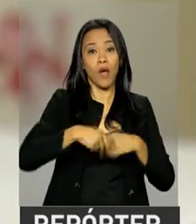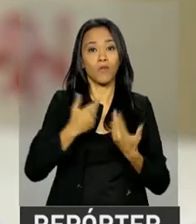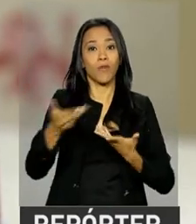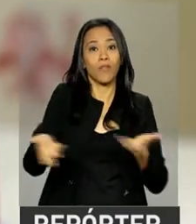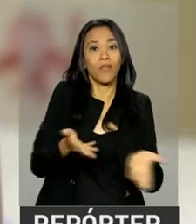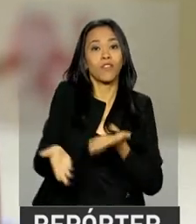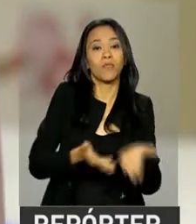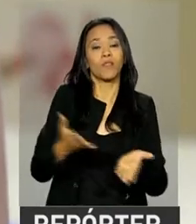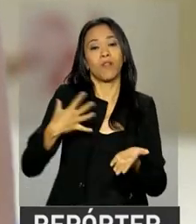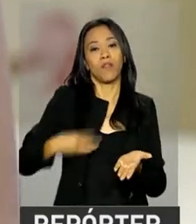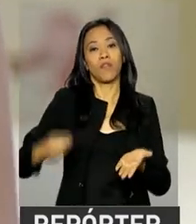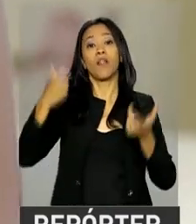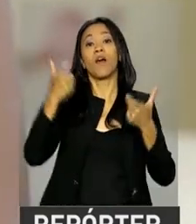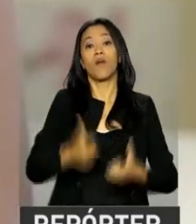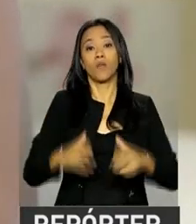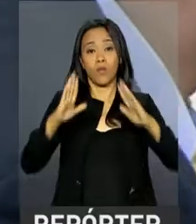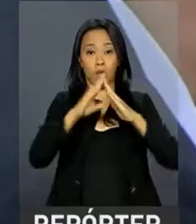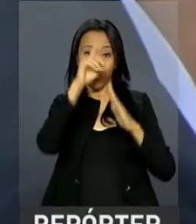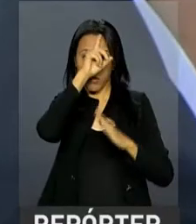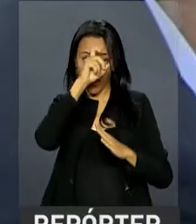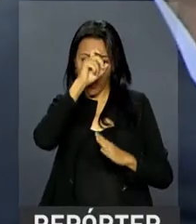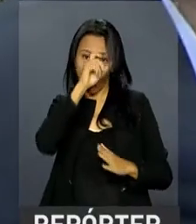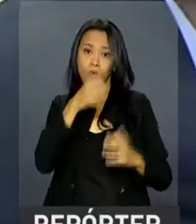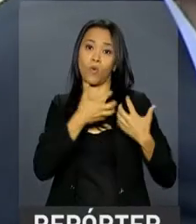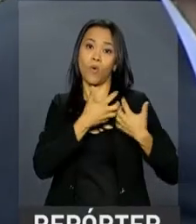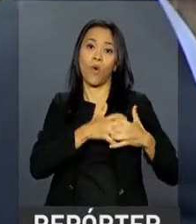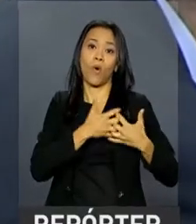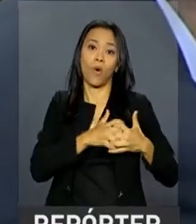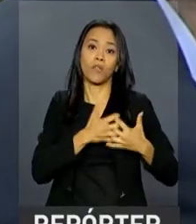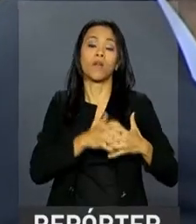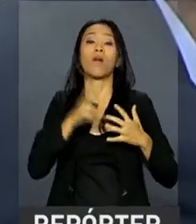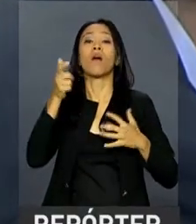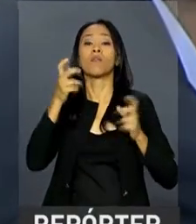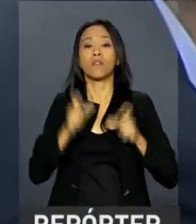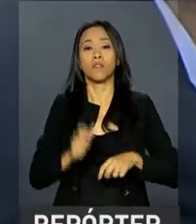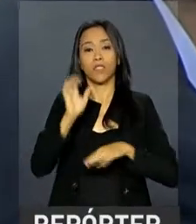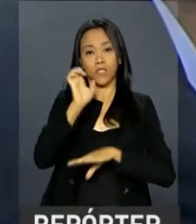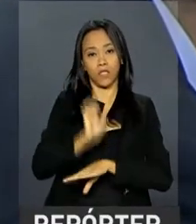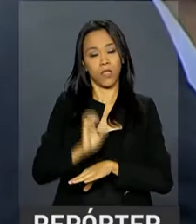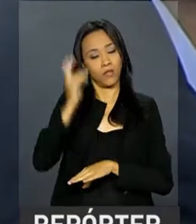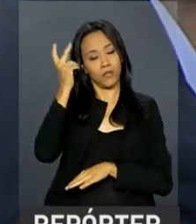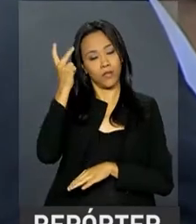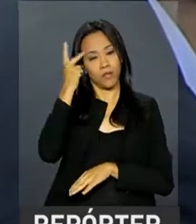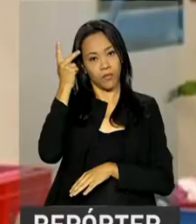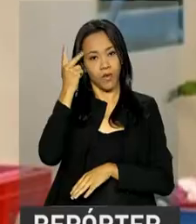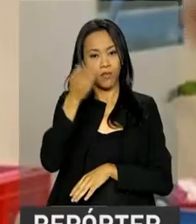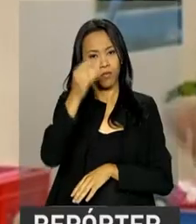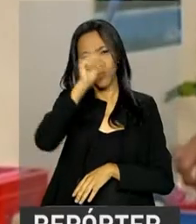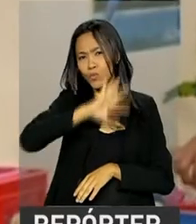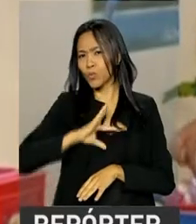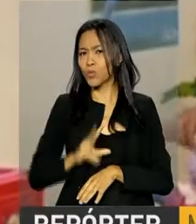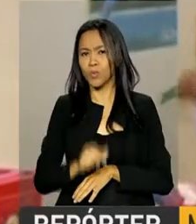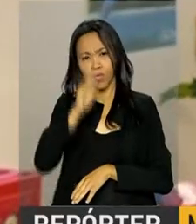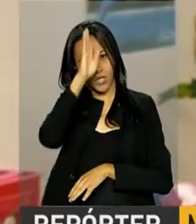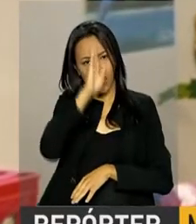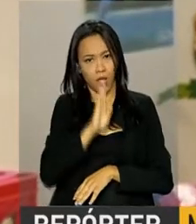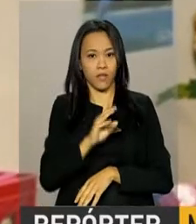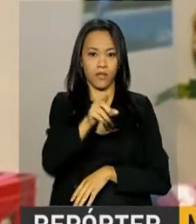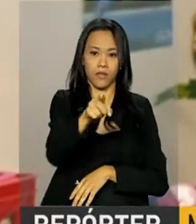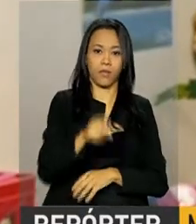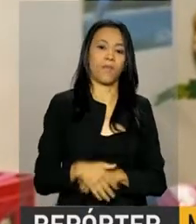no Hospital do Coração em São Paulo. Um tratamento de alta complexidade feito todo de graça. Nunca tive custo